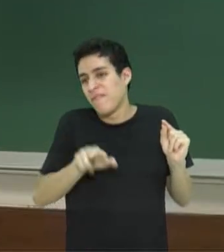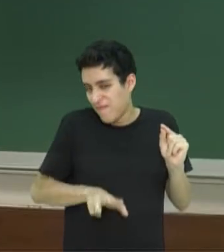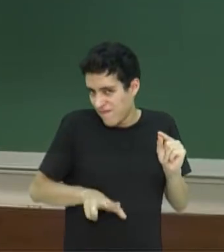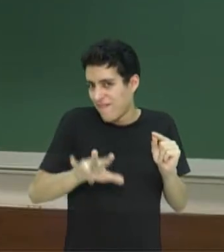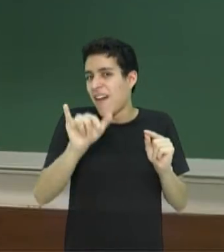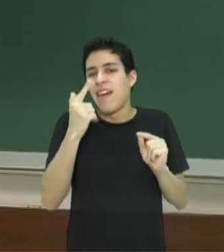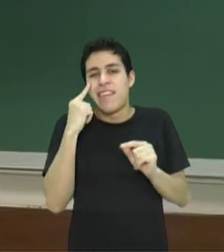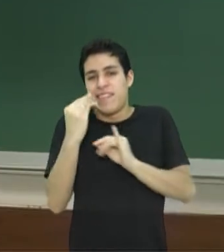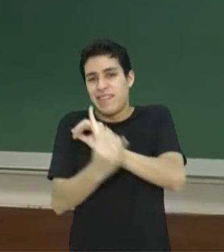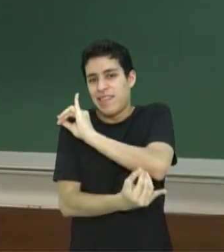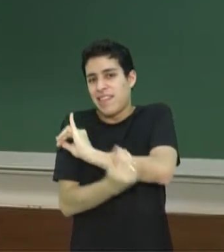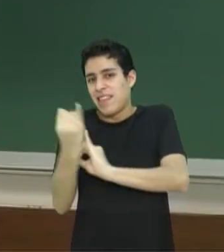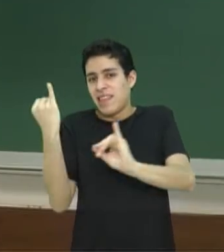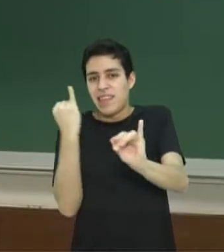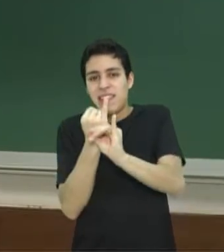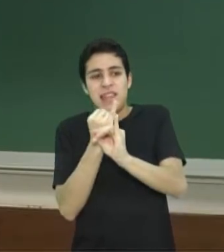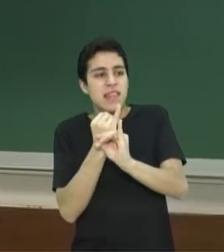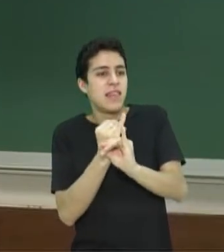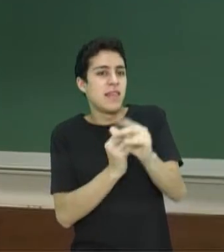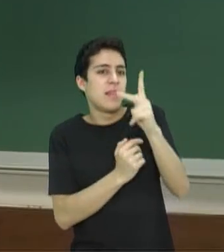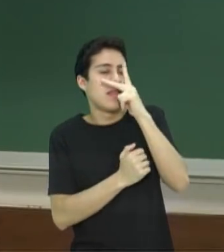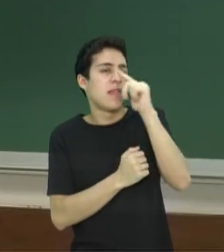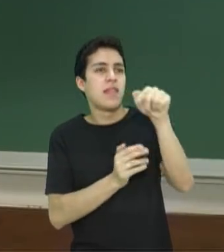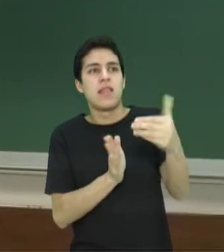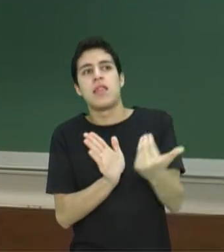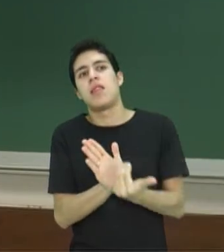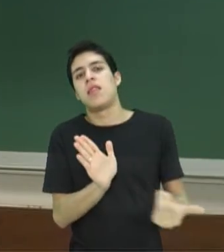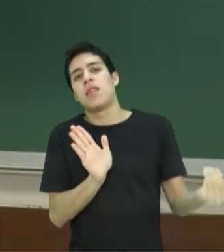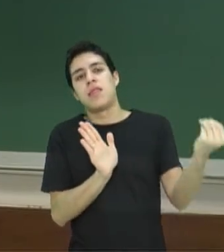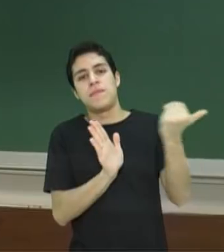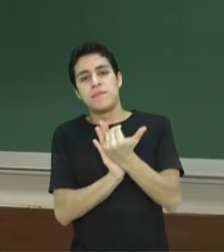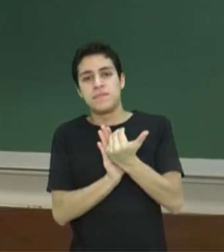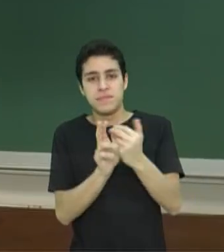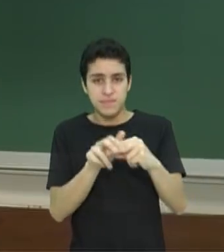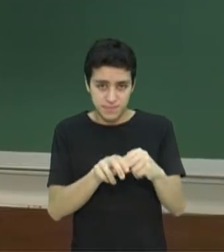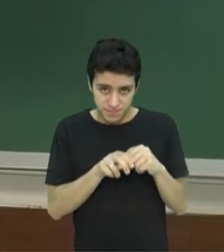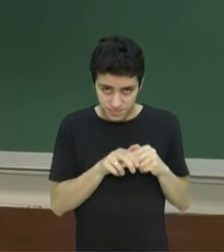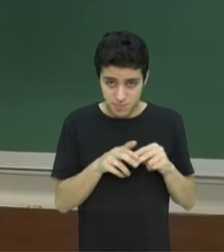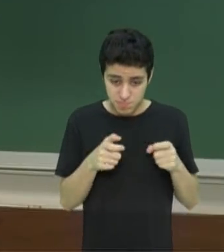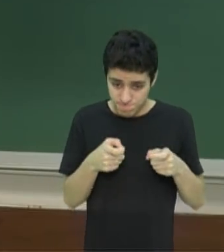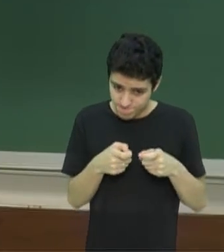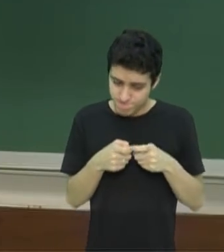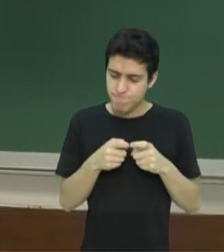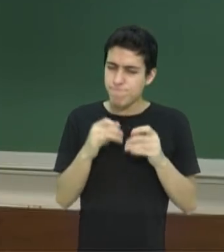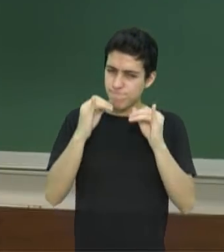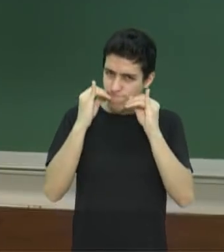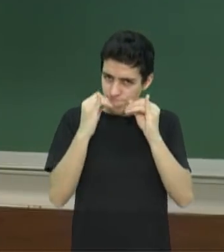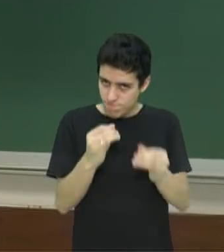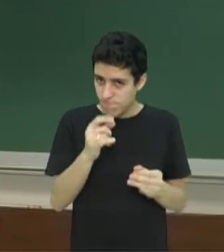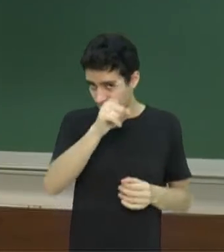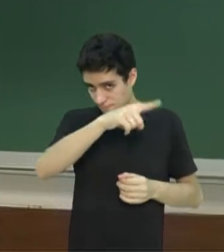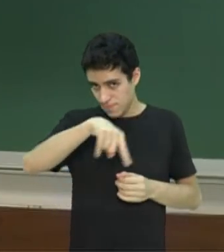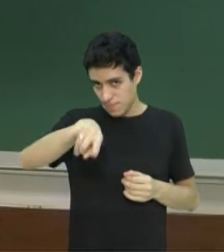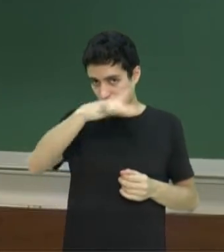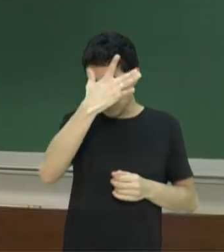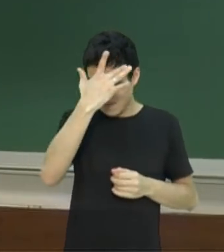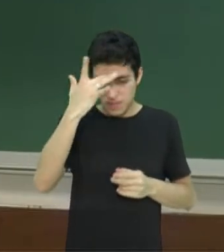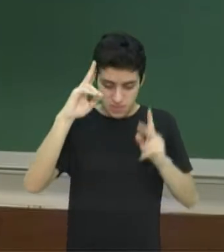na internet que vai aumentar isso. Por isso que os médicos dizem que não é para as pessoas